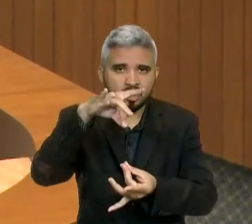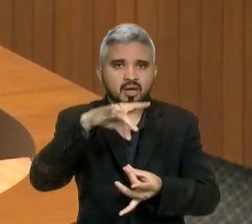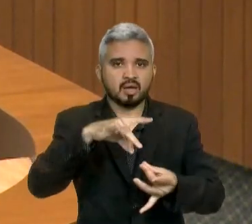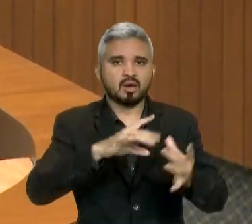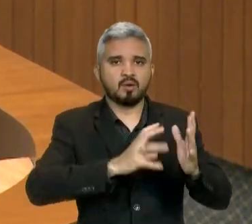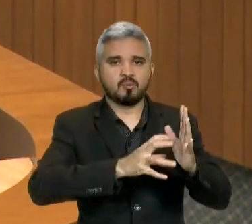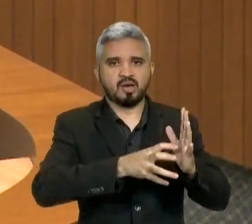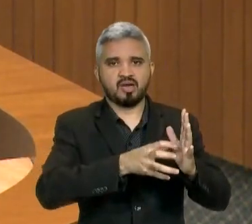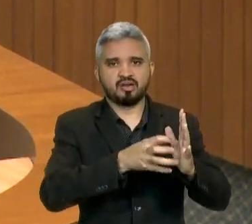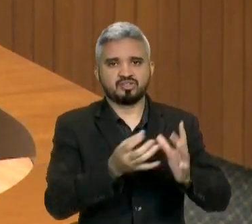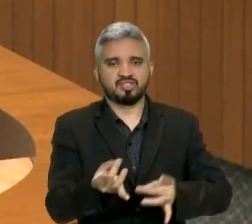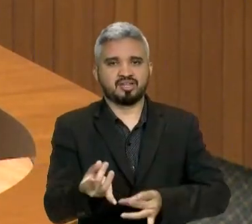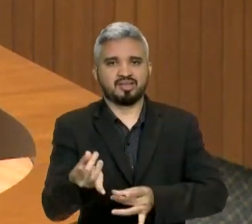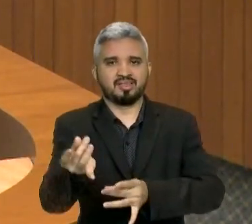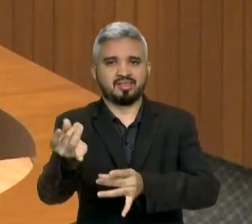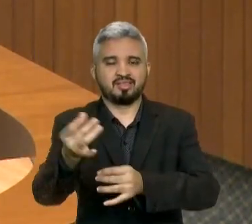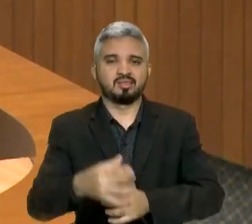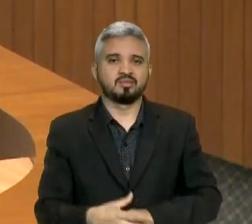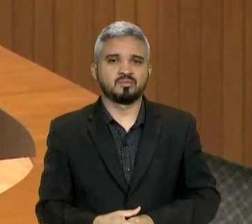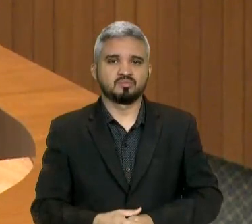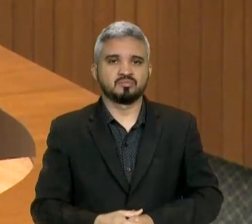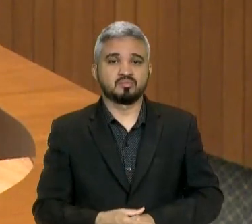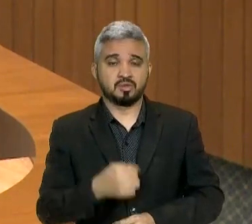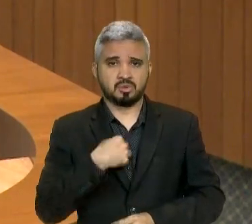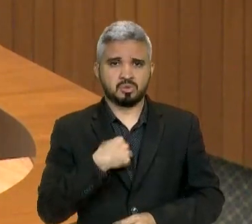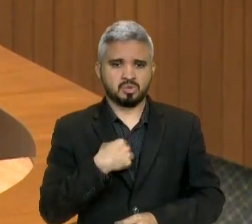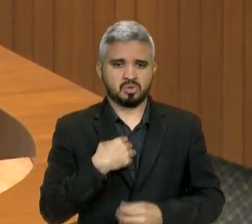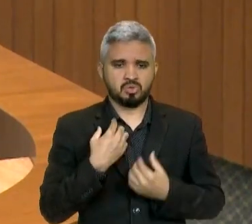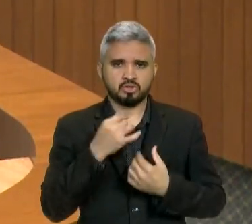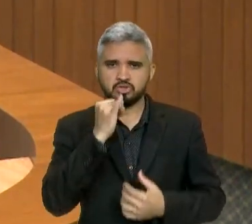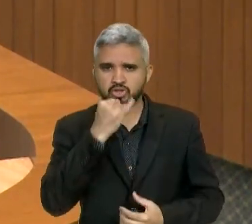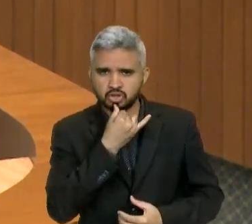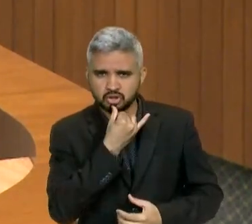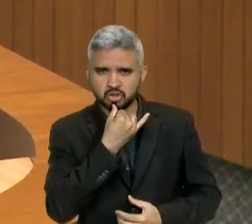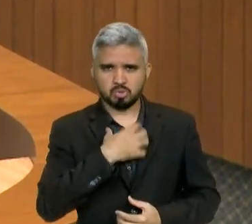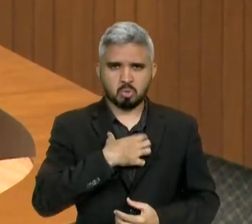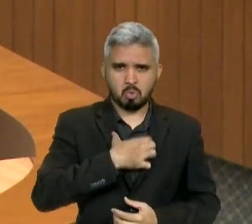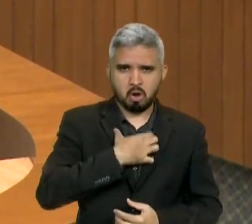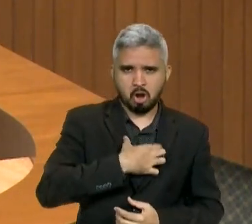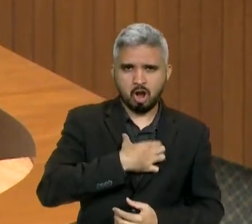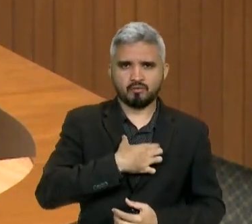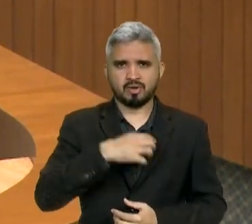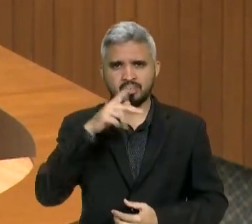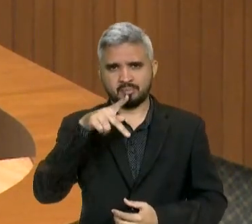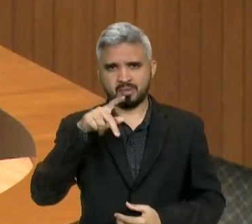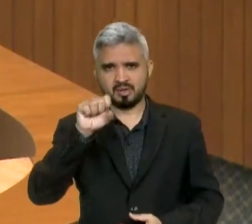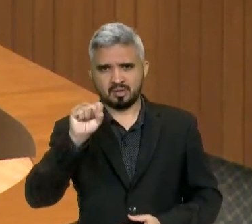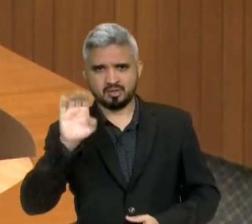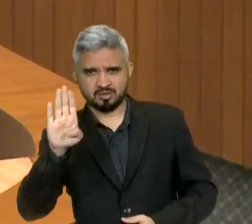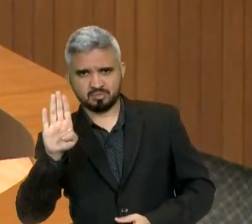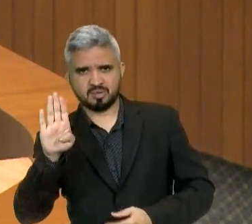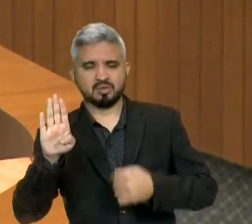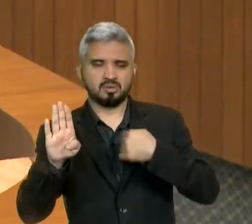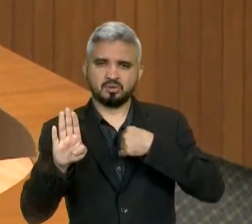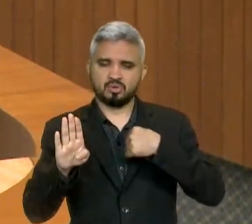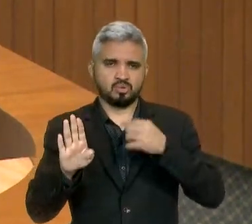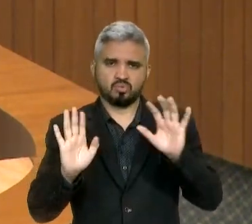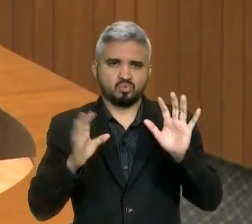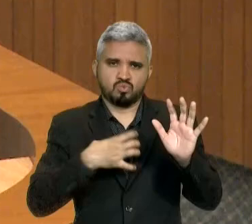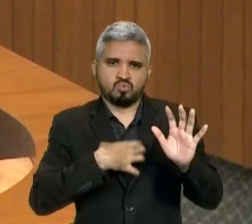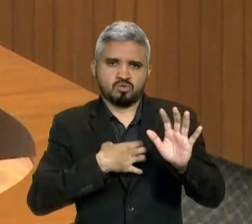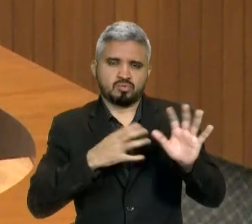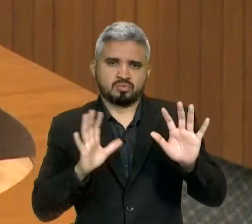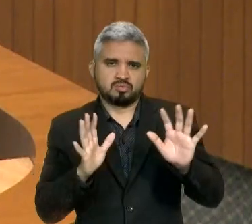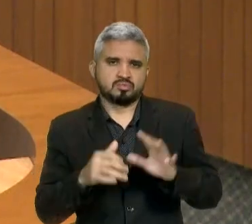a instituição PSB. Sei aqui agradecer, sei que algumas vezes eu posso ter inclusive me